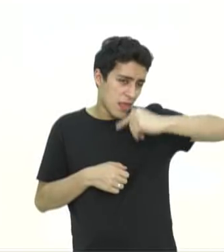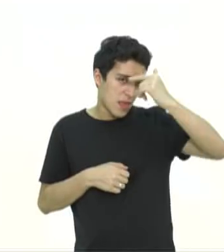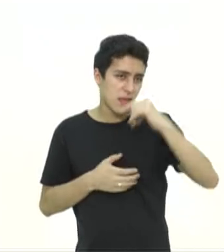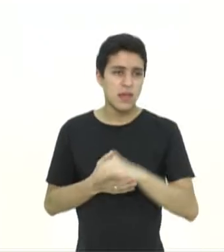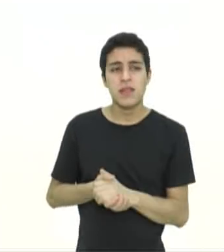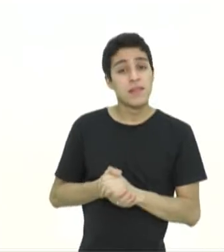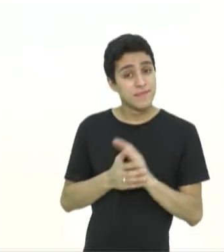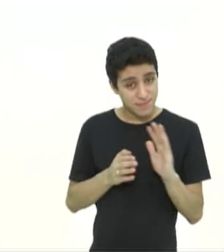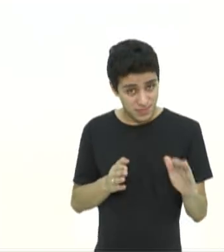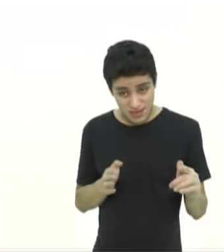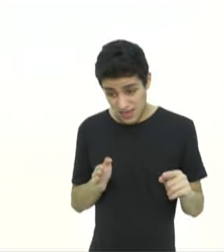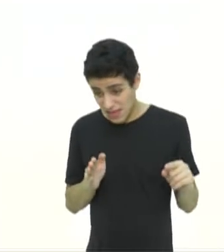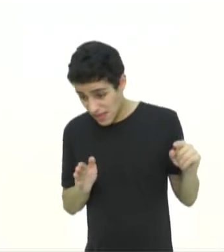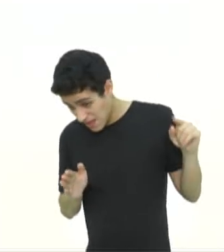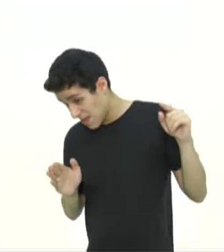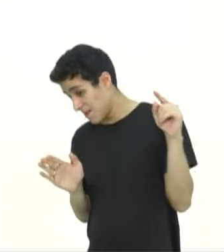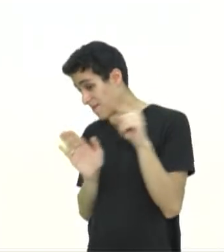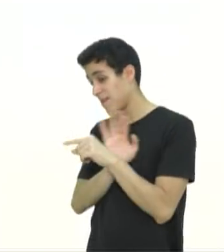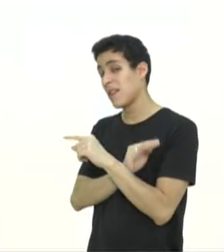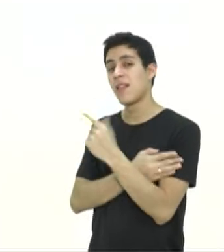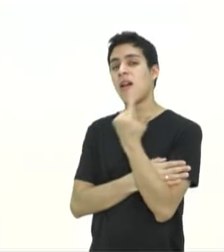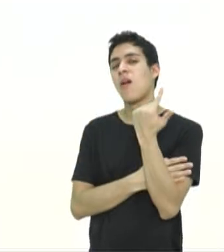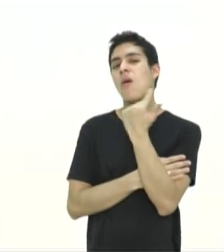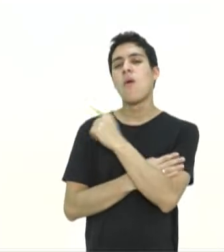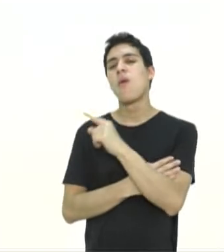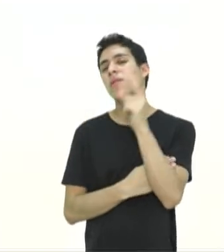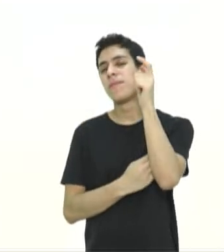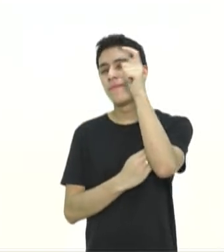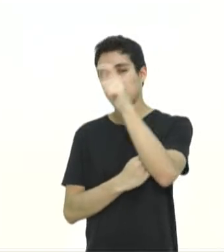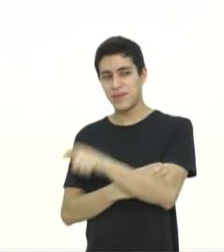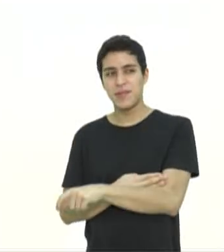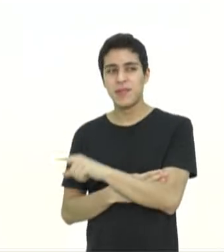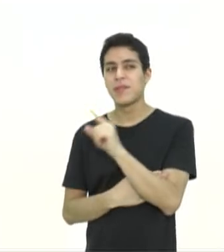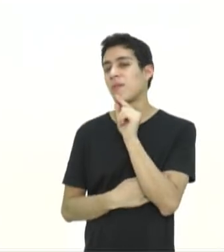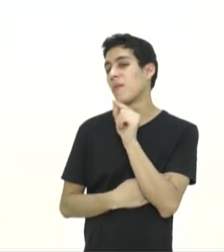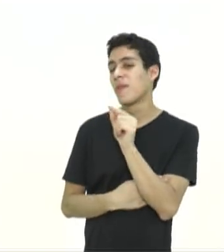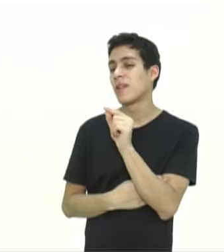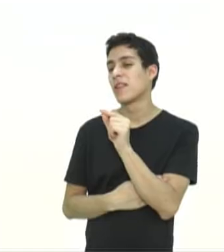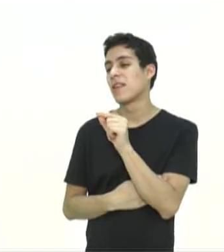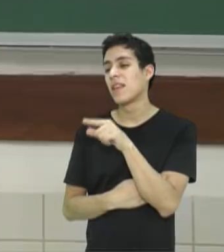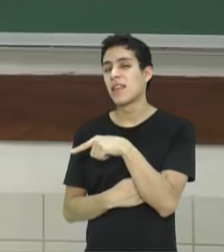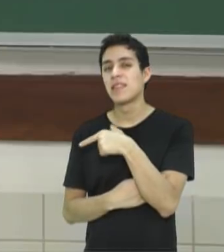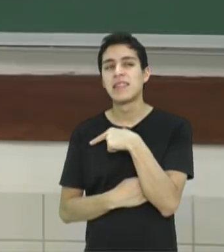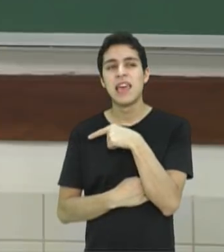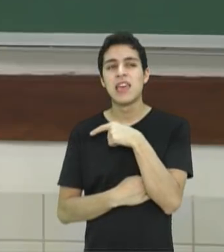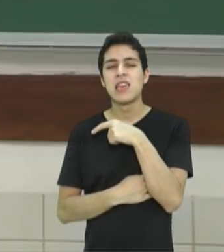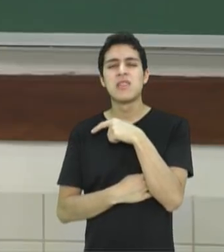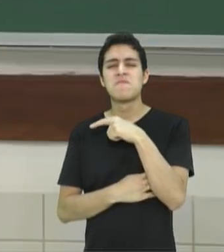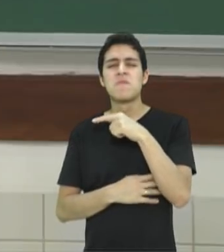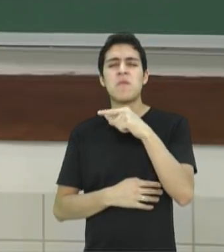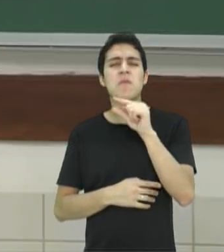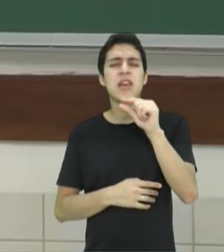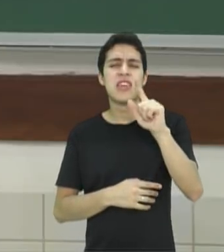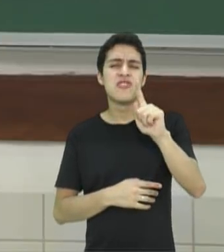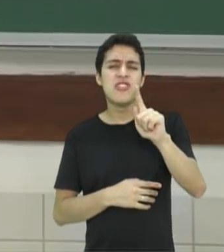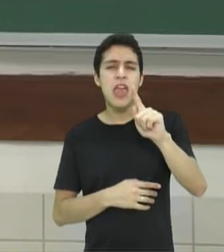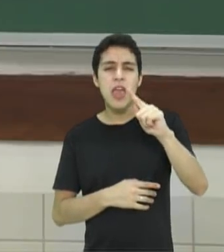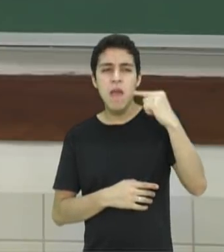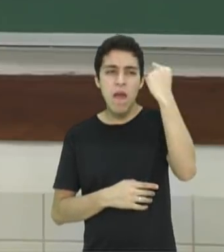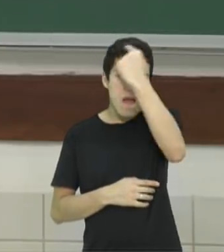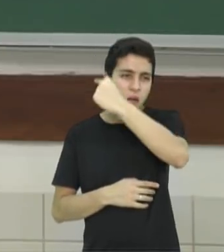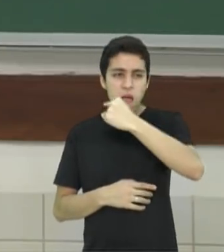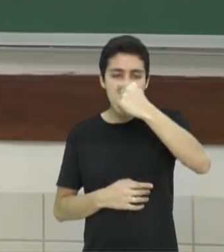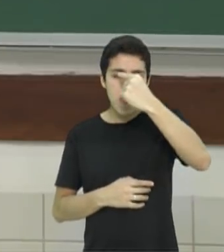aí eles perguntaram para uma terceira pessoa, e essa terceira pessoa tem um Gzinho ali bem